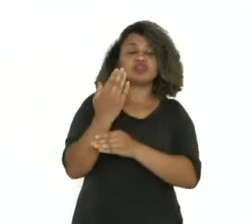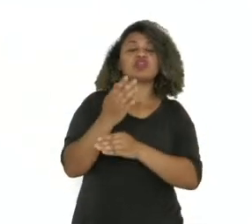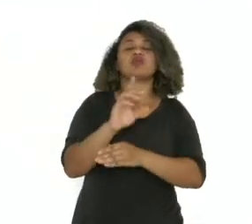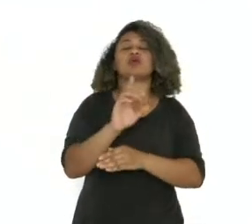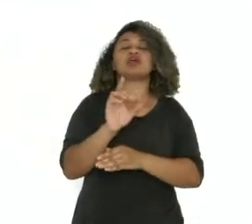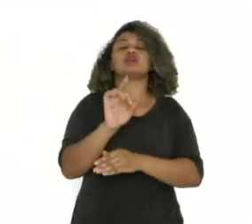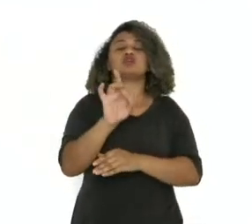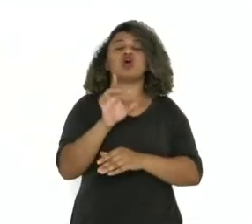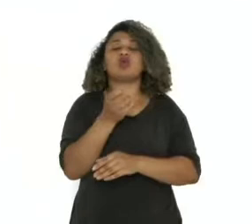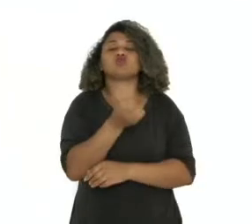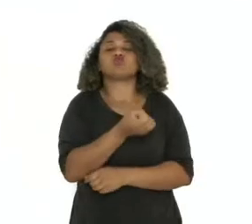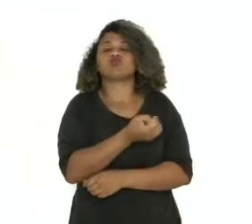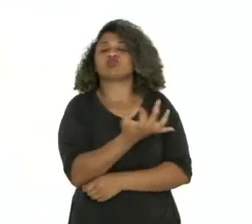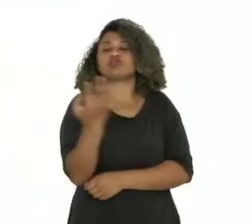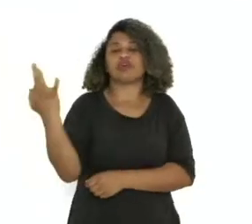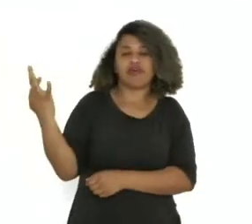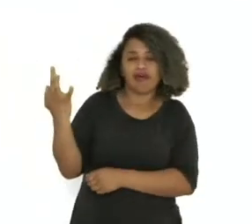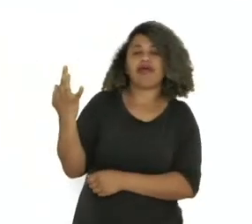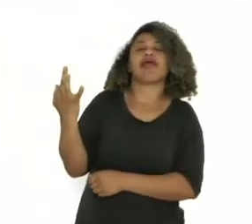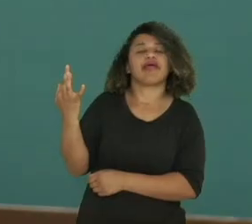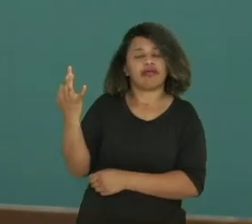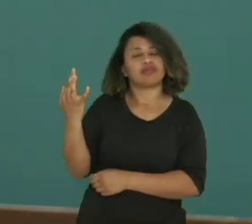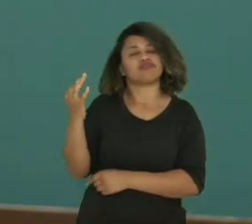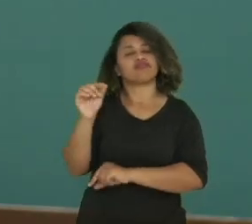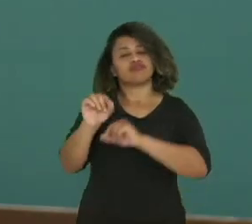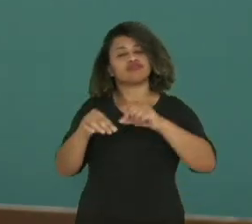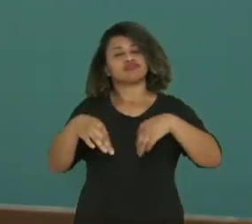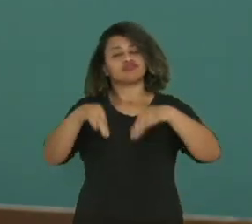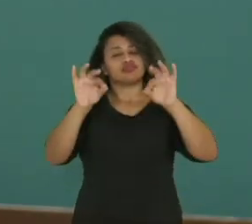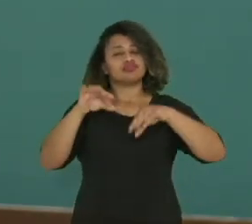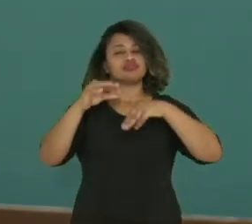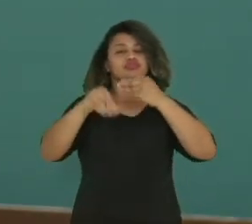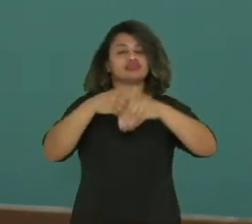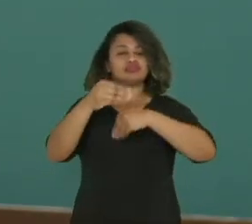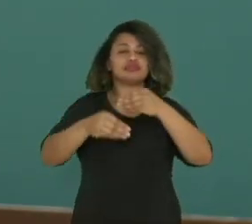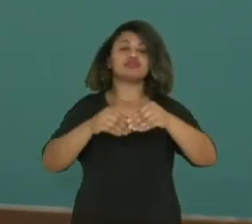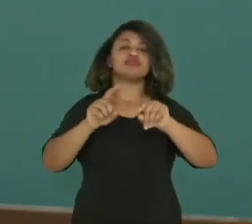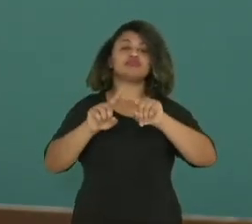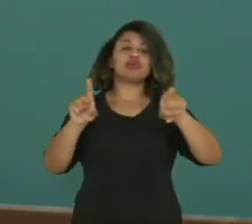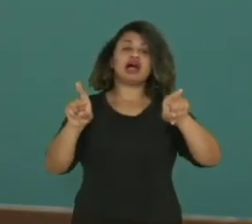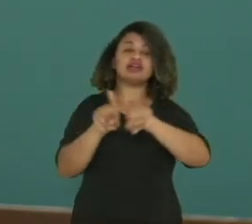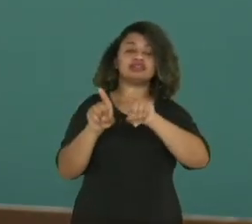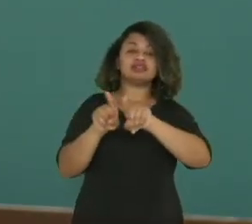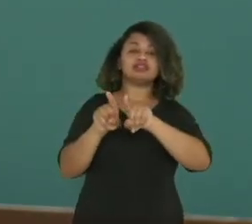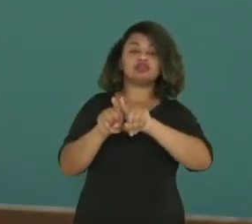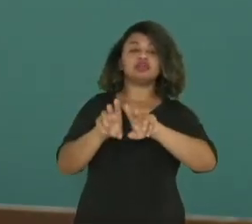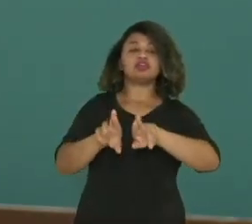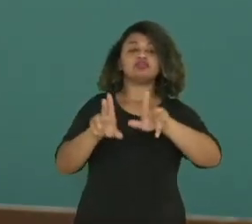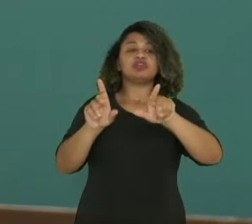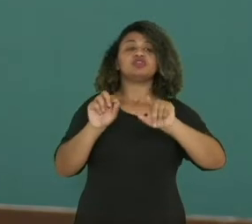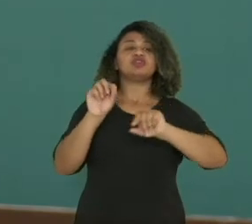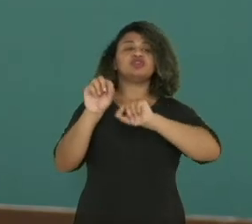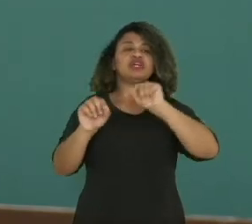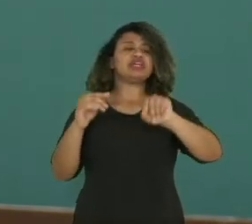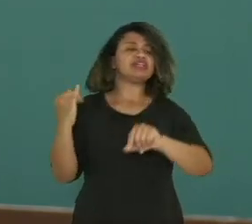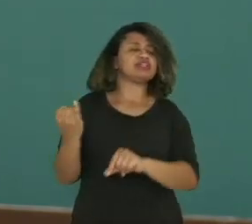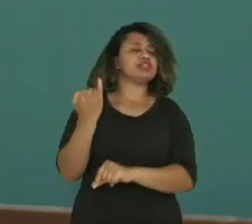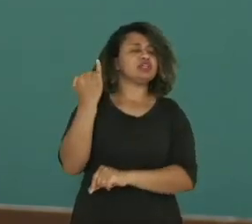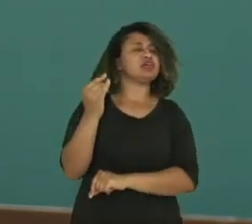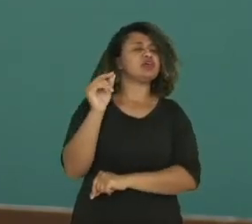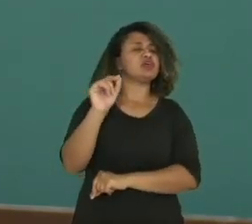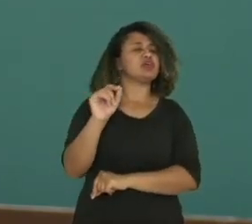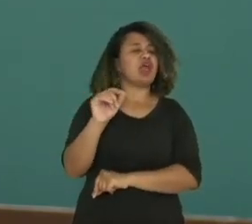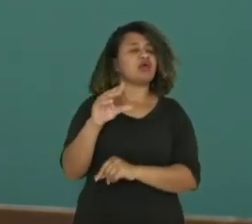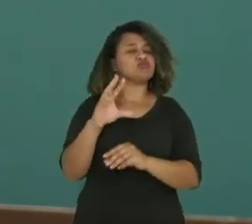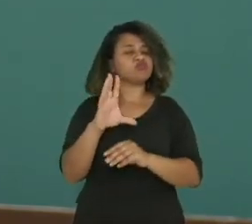só quantidade, né, de tecido produzido, mas uma diferença bem importante que é